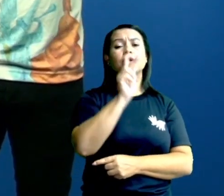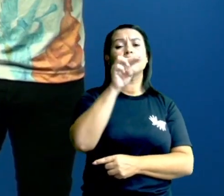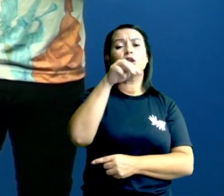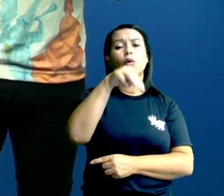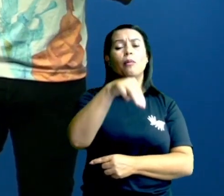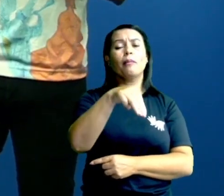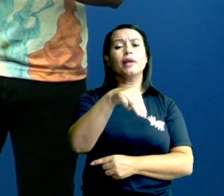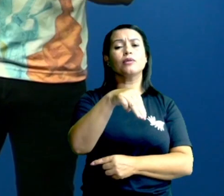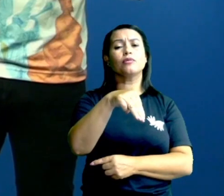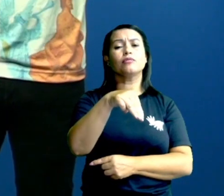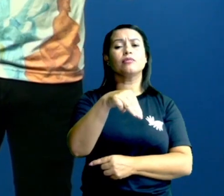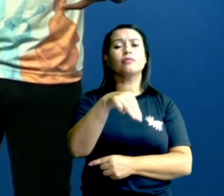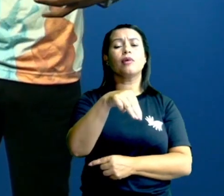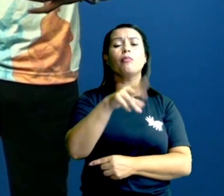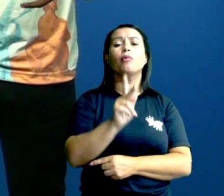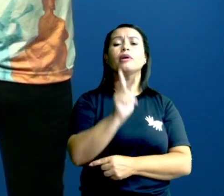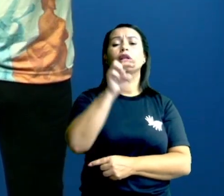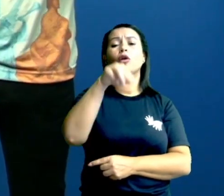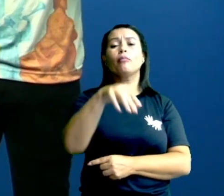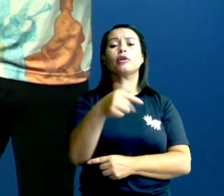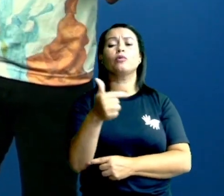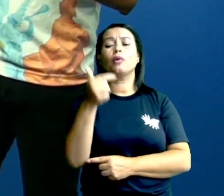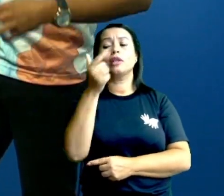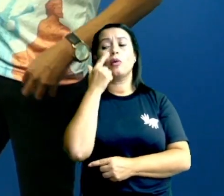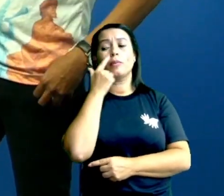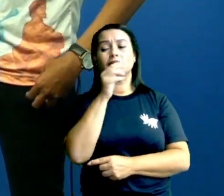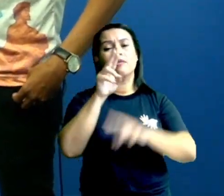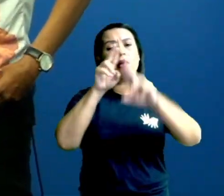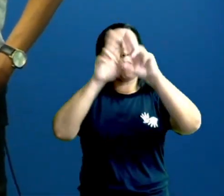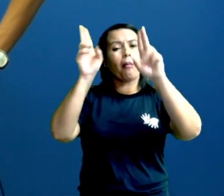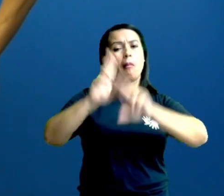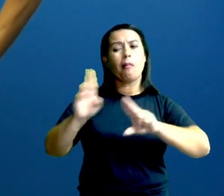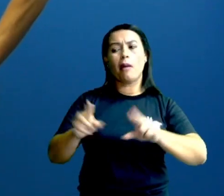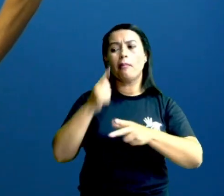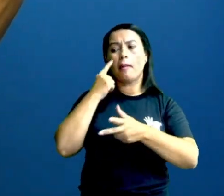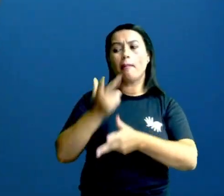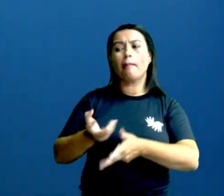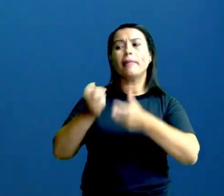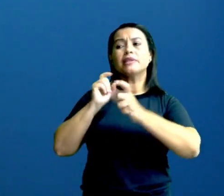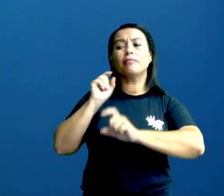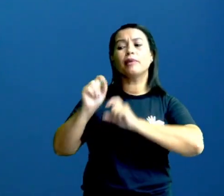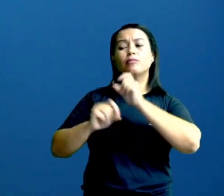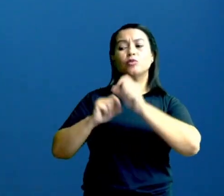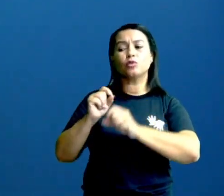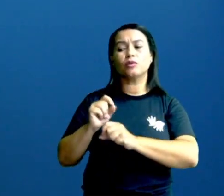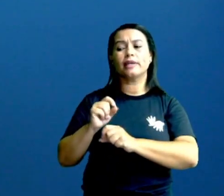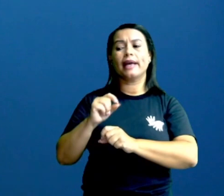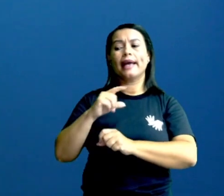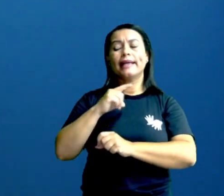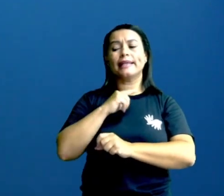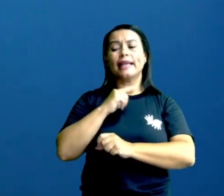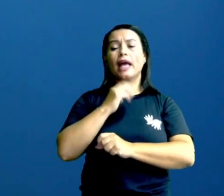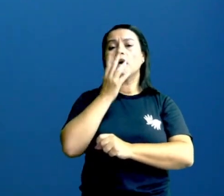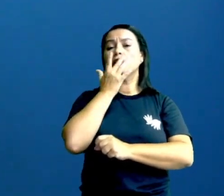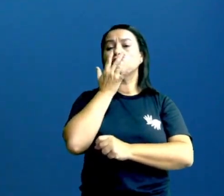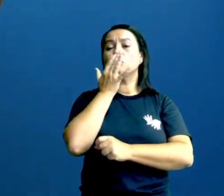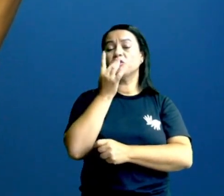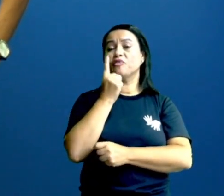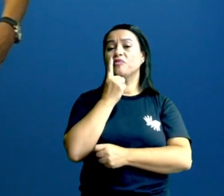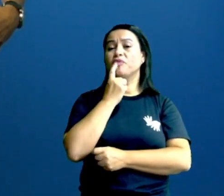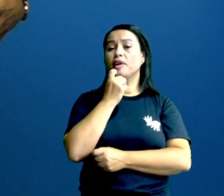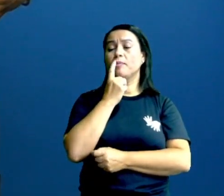O que quer dizer isso aqui se a gente olhar esse mapa a gente vai perceber o seguinte a sérios com Tons Mais